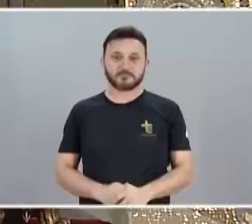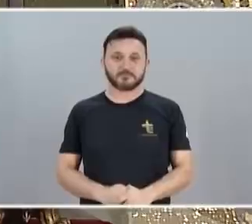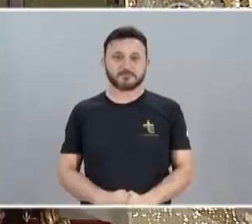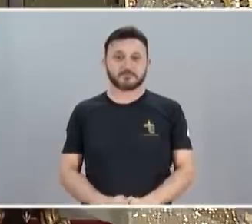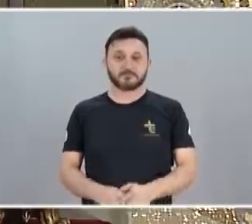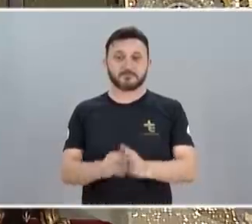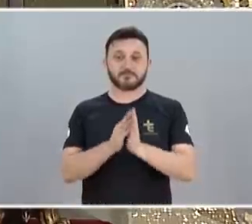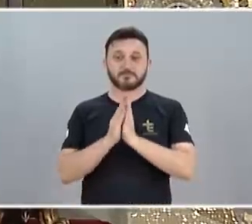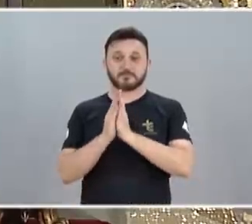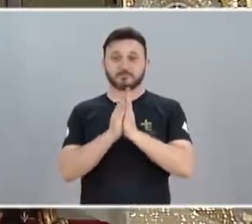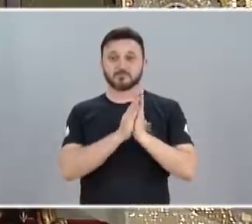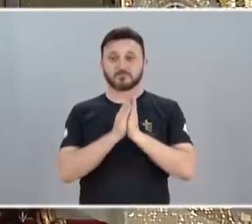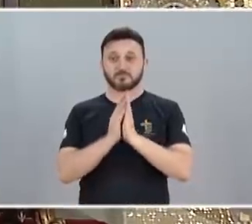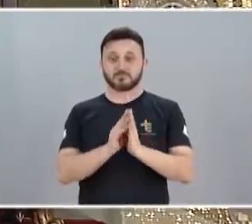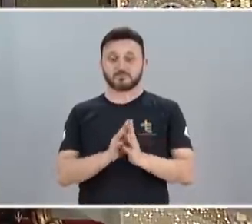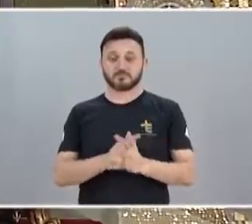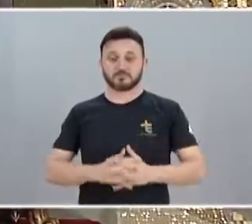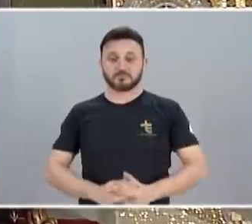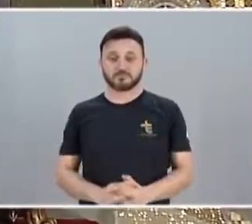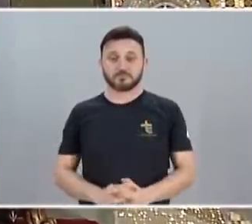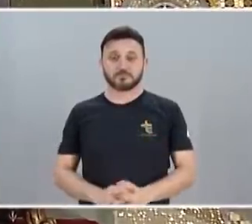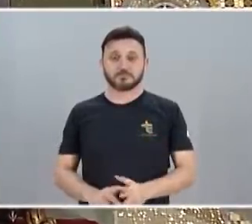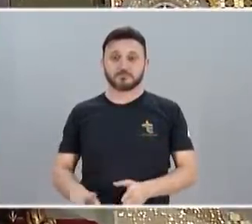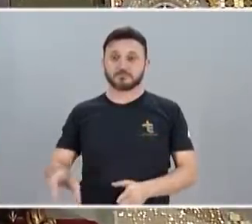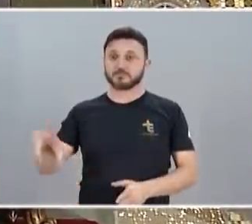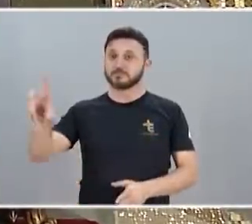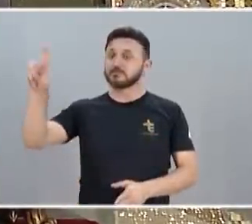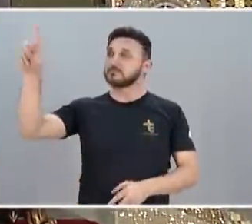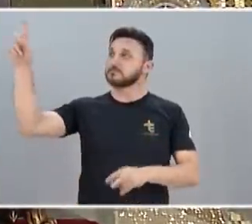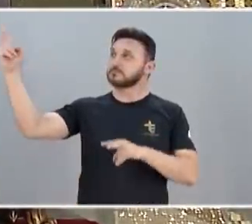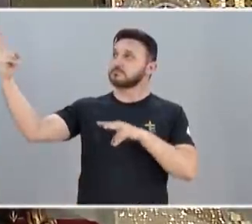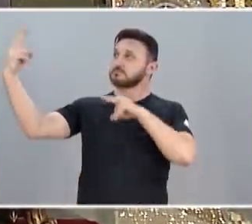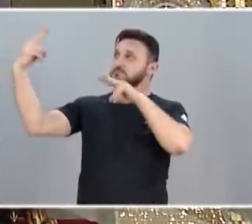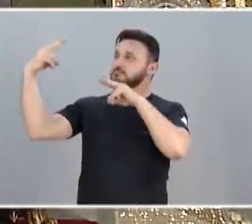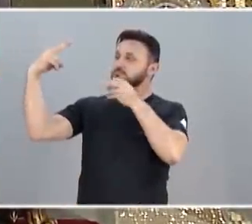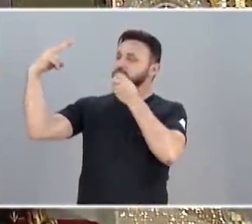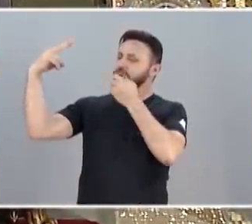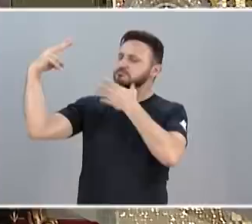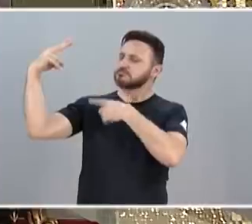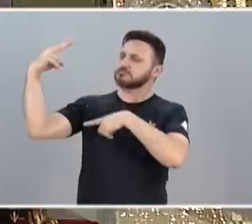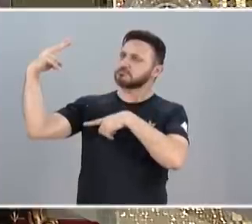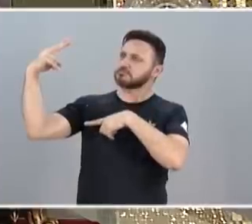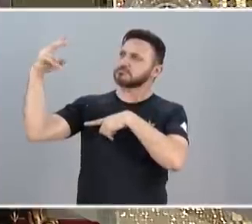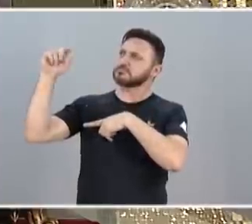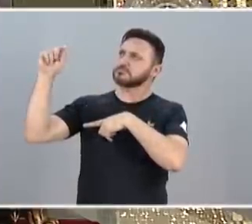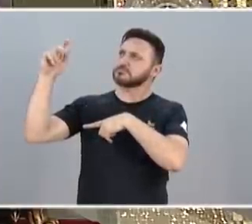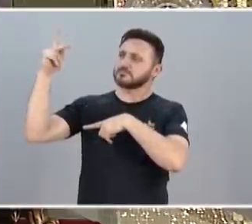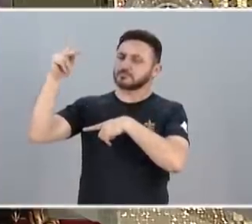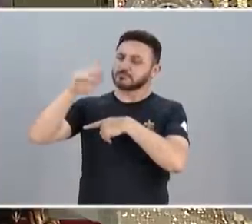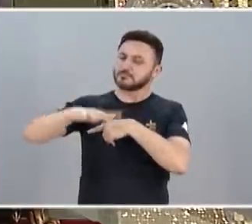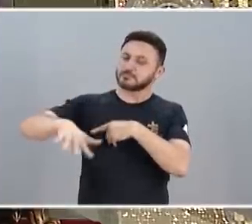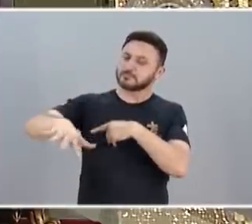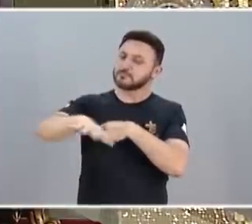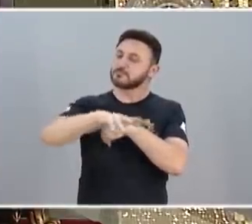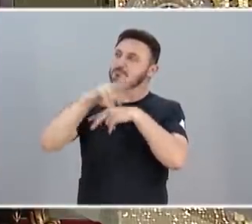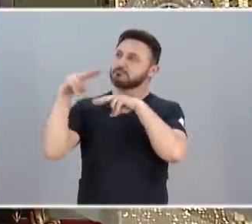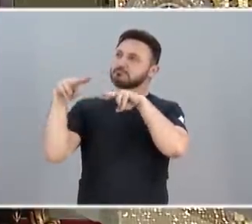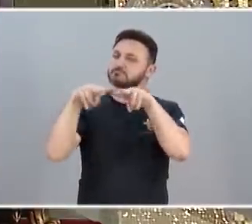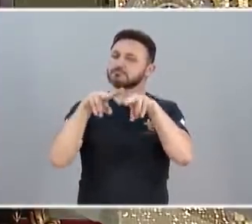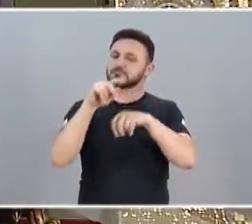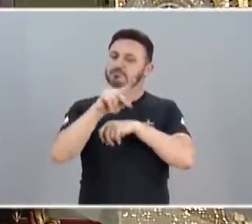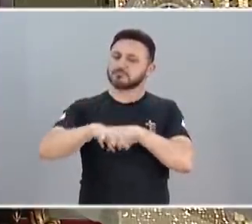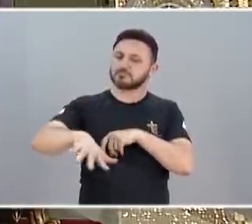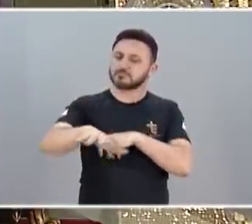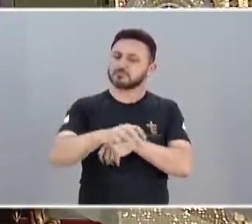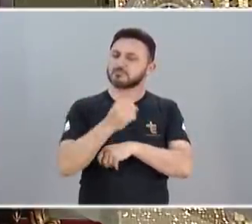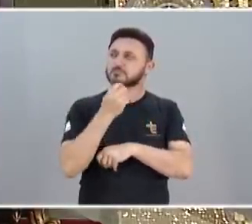Deus. Oremos. Ó Deus, olhai com bondade o vosso povo e concedei aos que renovastes